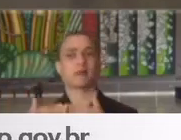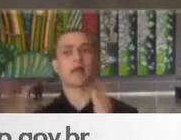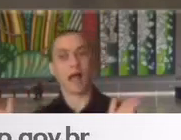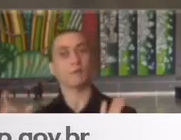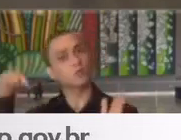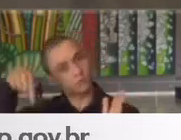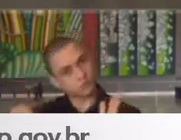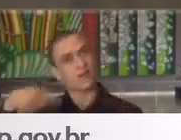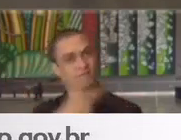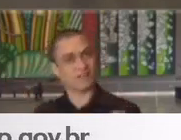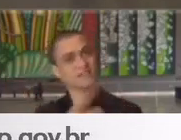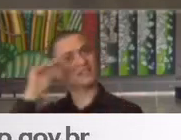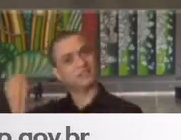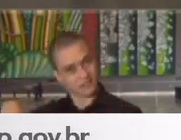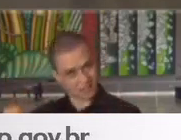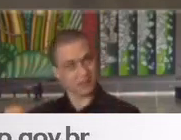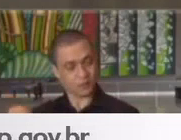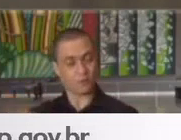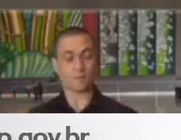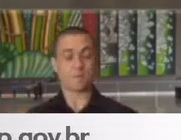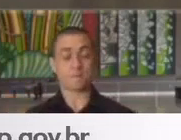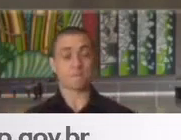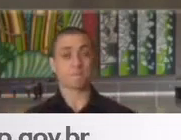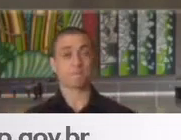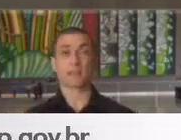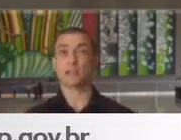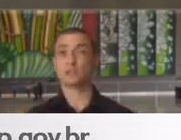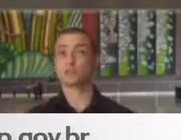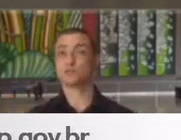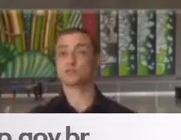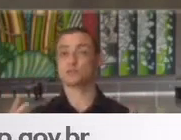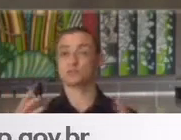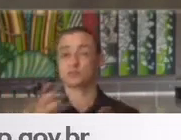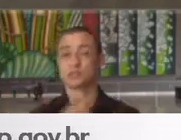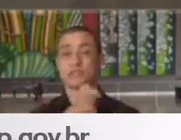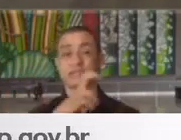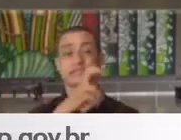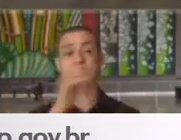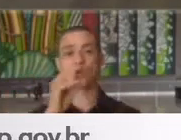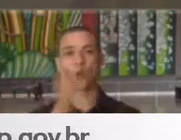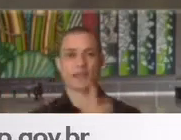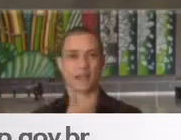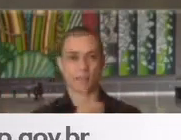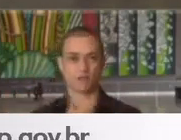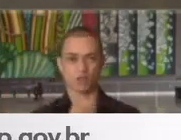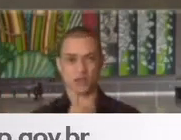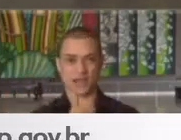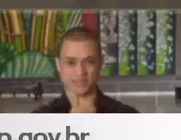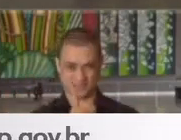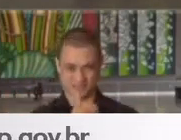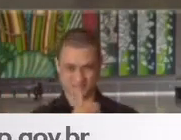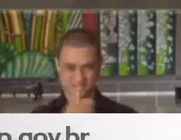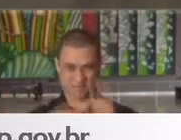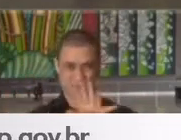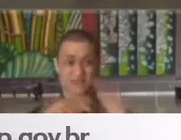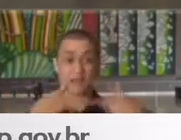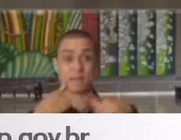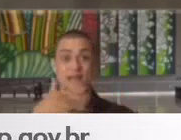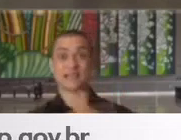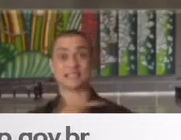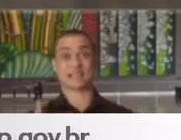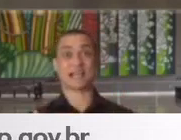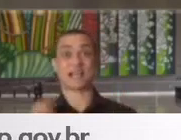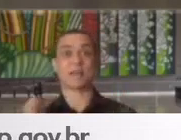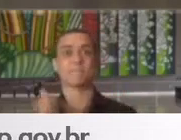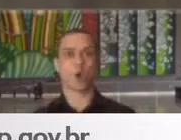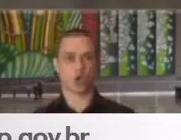espaços para a vacinação. São mais de 50 profissionais da área da Secretaria de